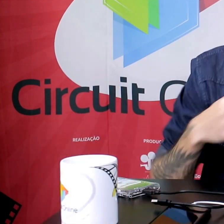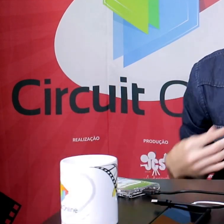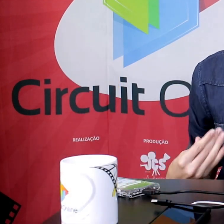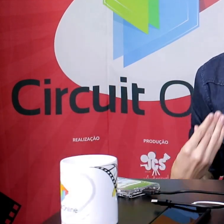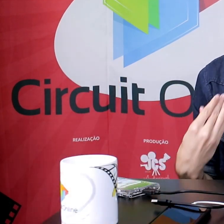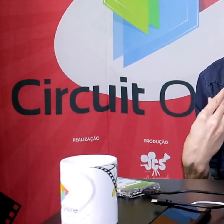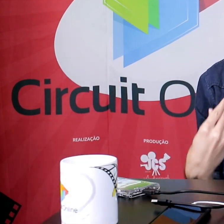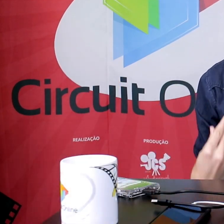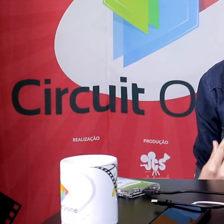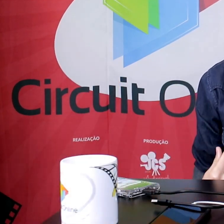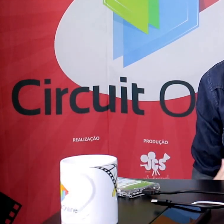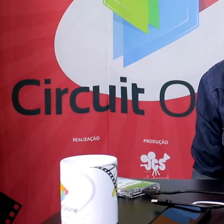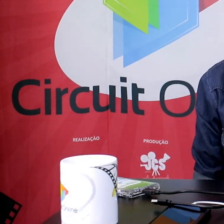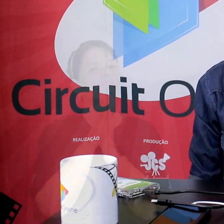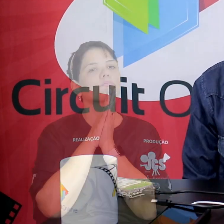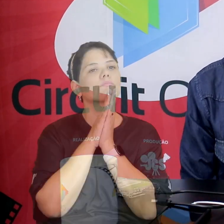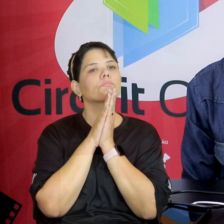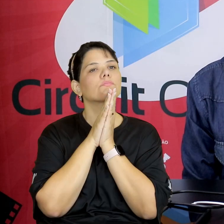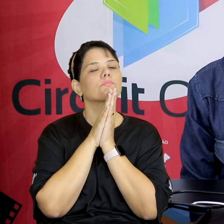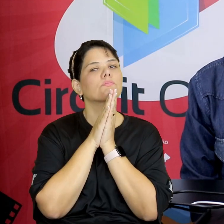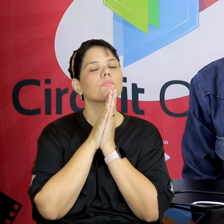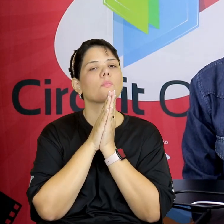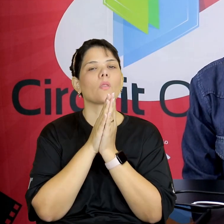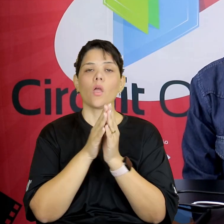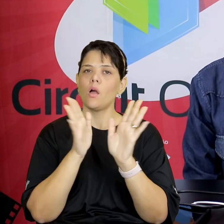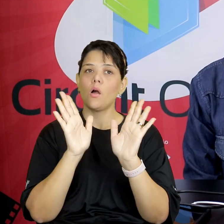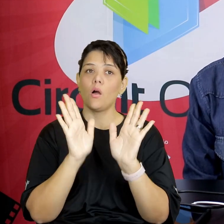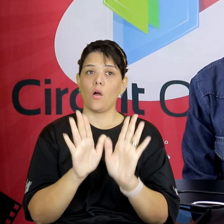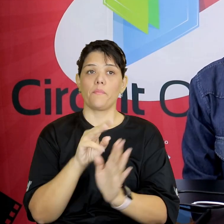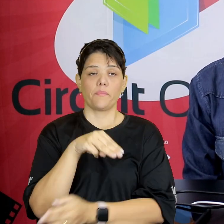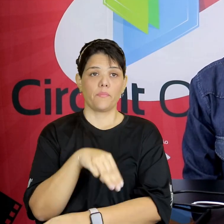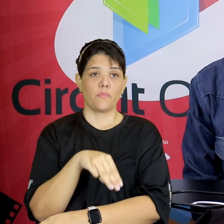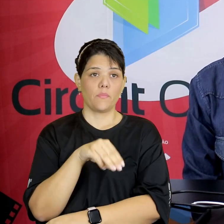Gente, então, o Movavi,